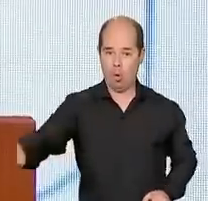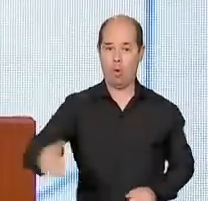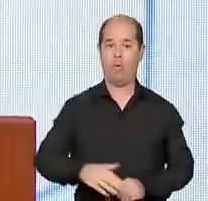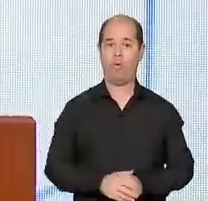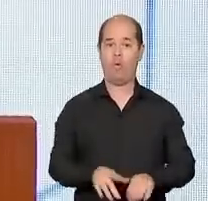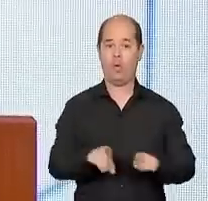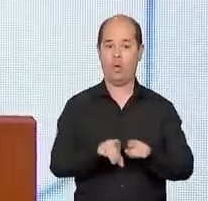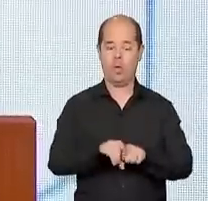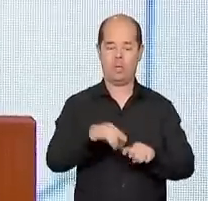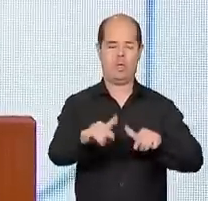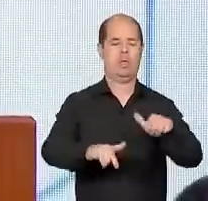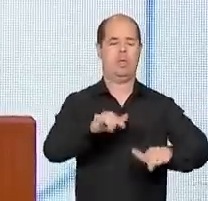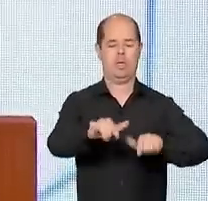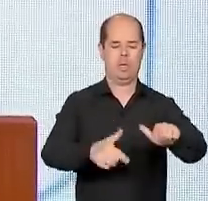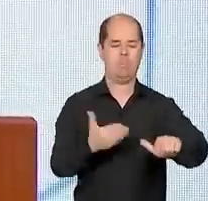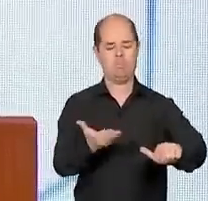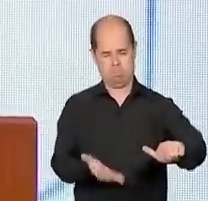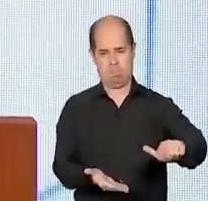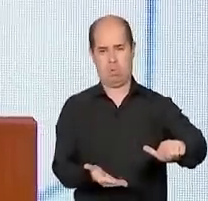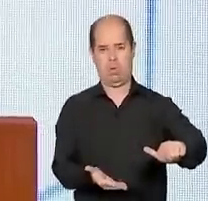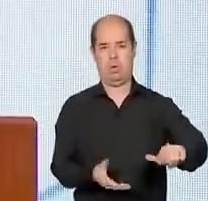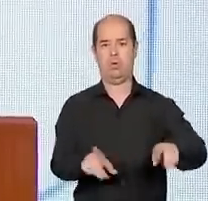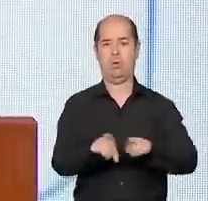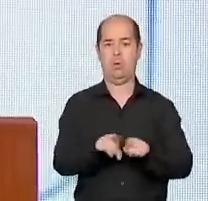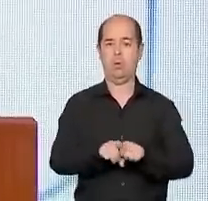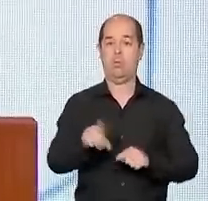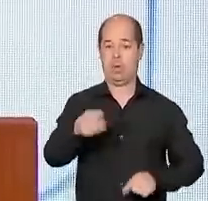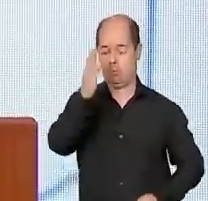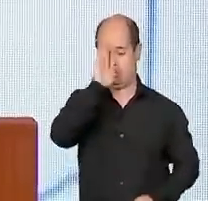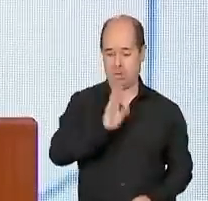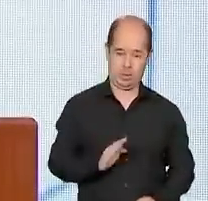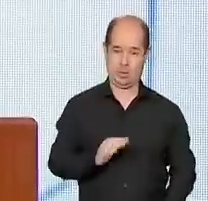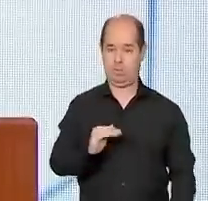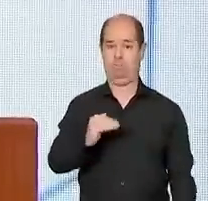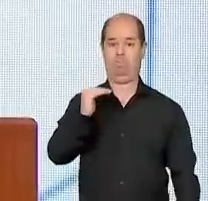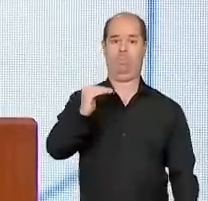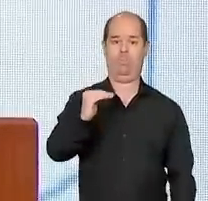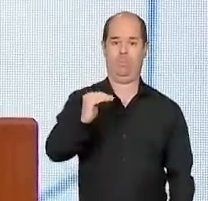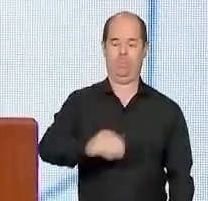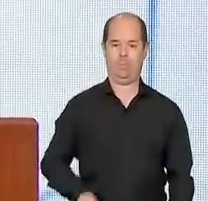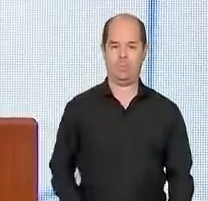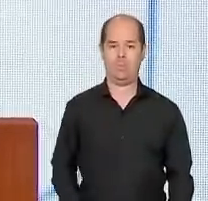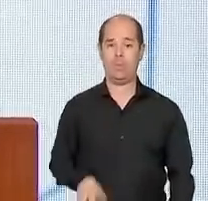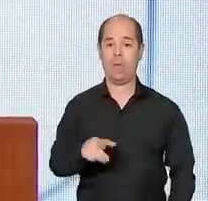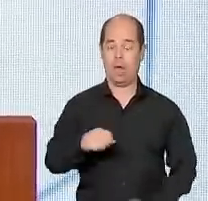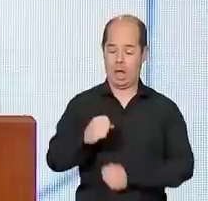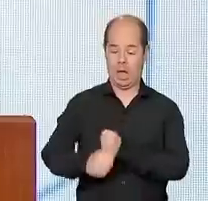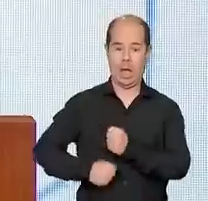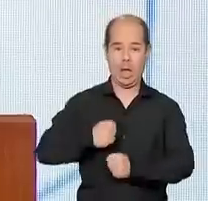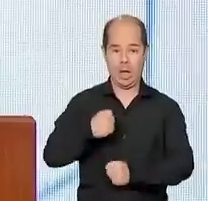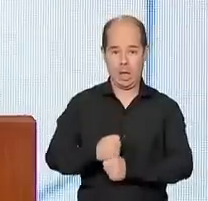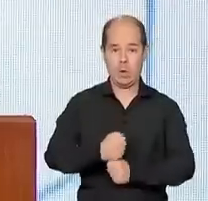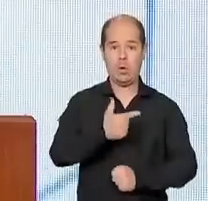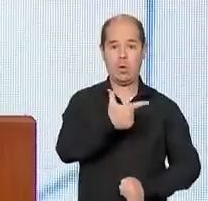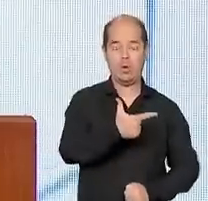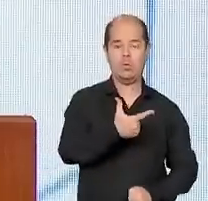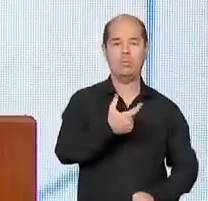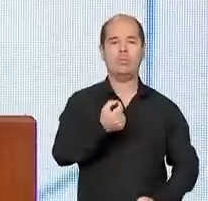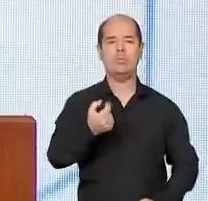e soberania nacional. Em 2002, com a vitória de um